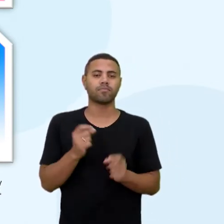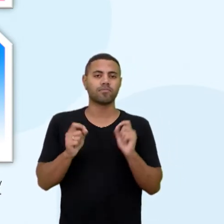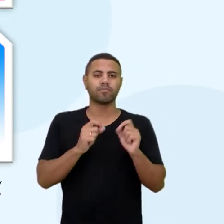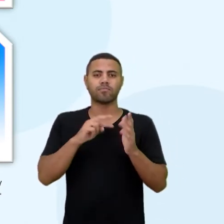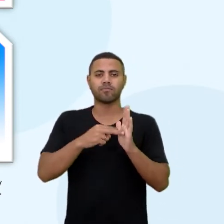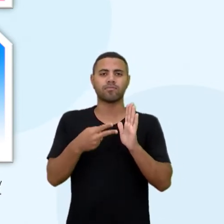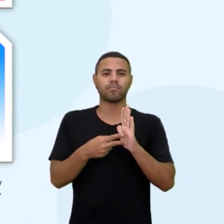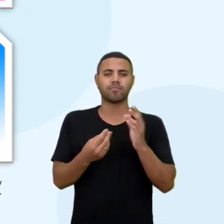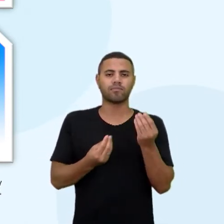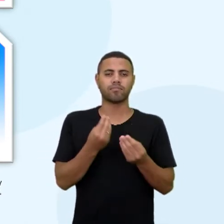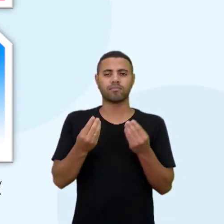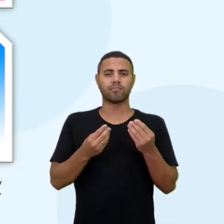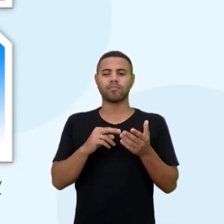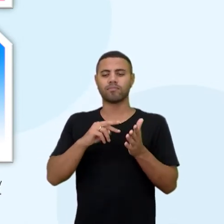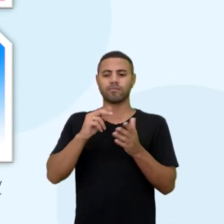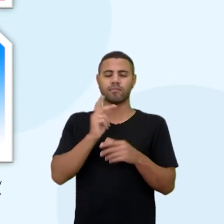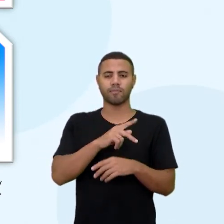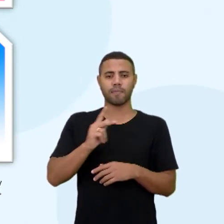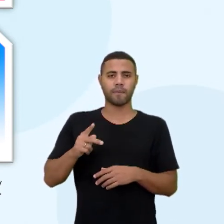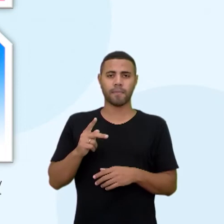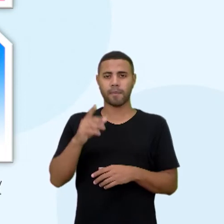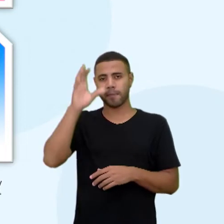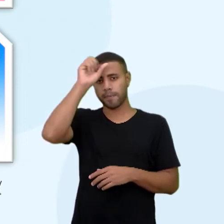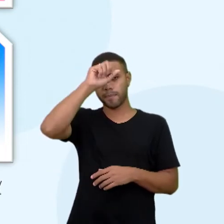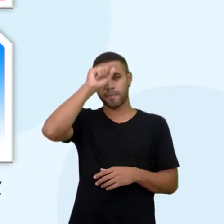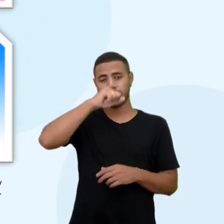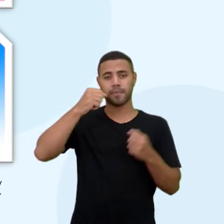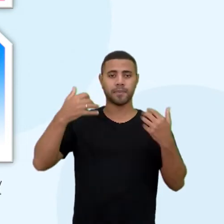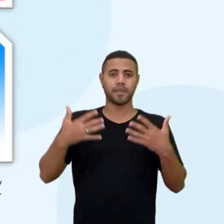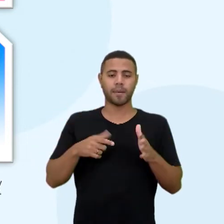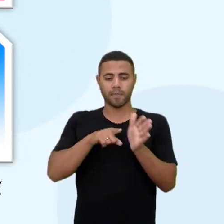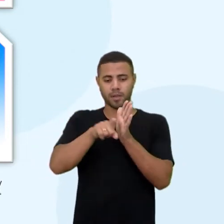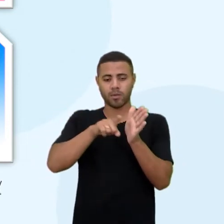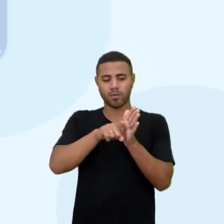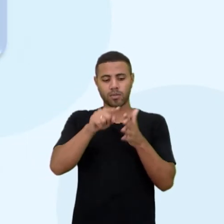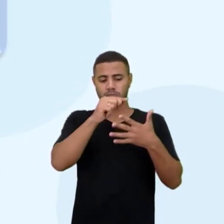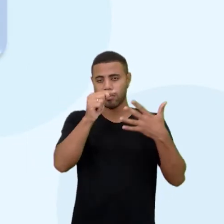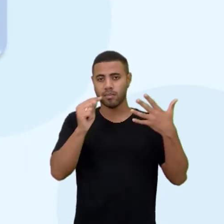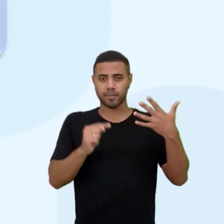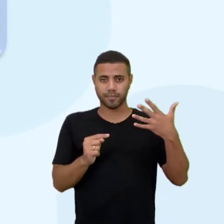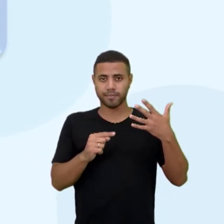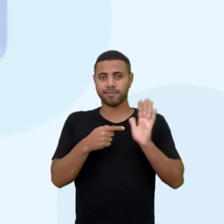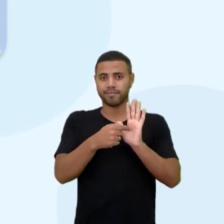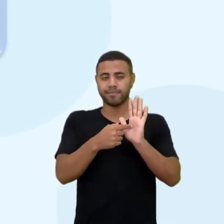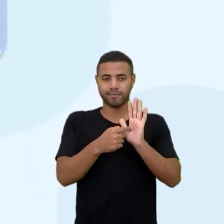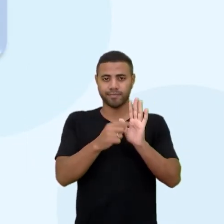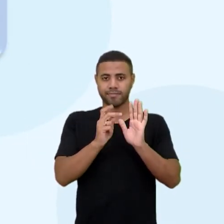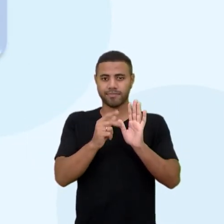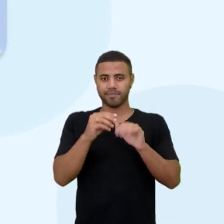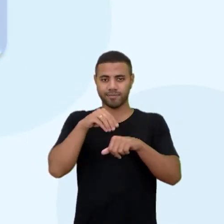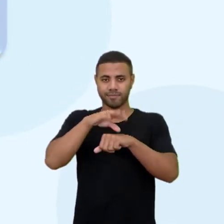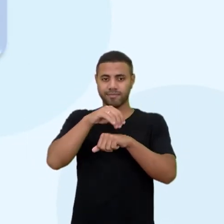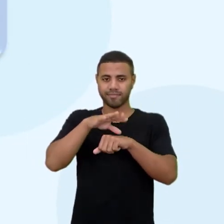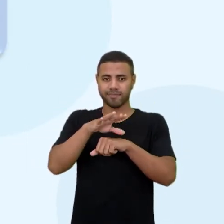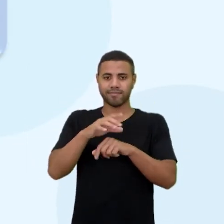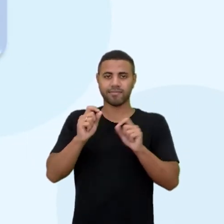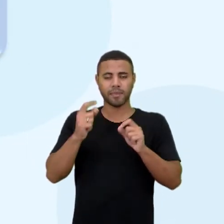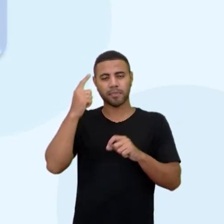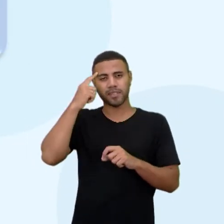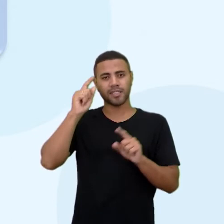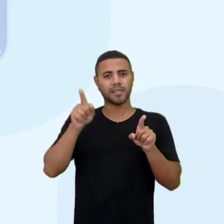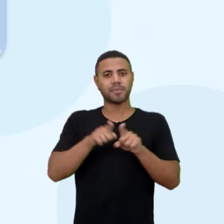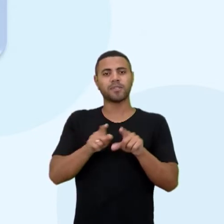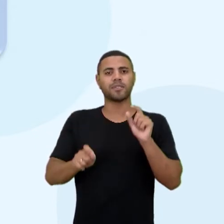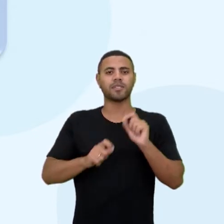significativos dentro desse processo de aprendizado? São algumas das perguntas norteadoras que temos aí para vocês. Sempre pensando também